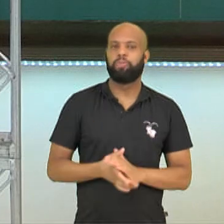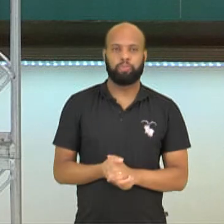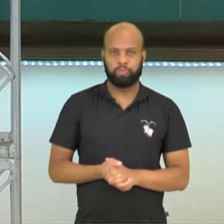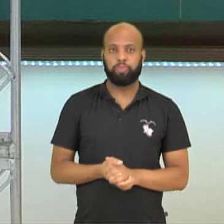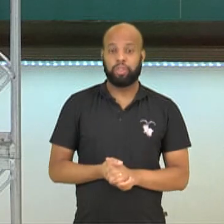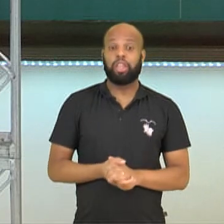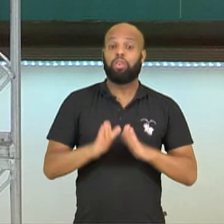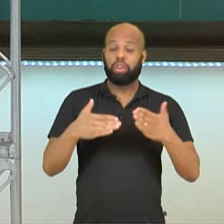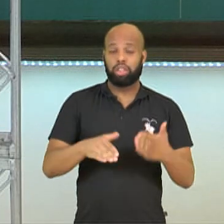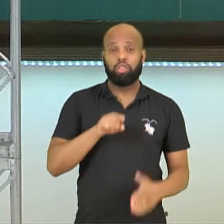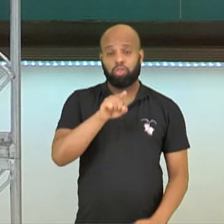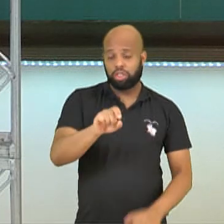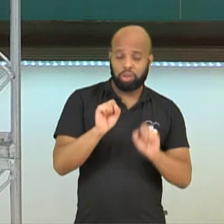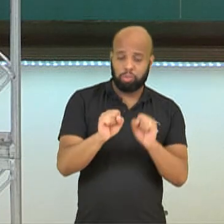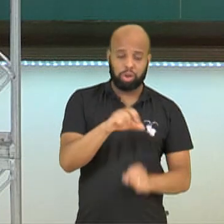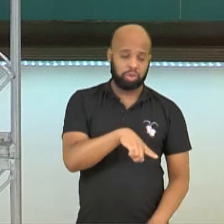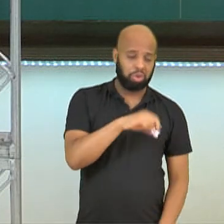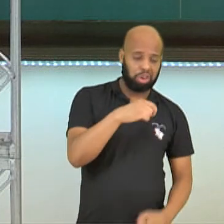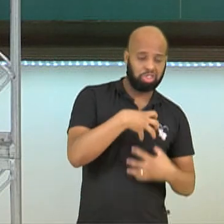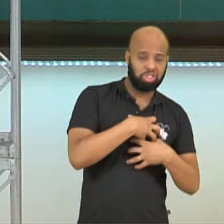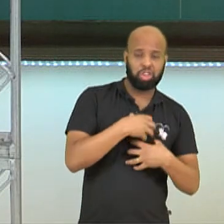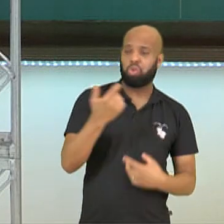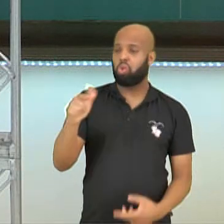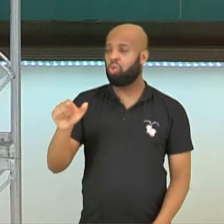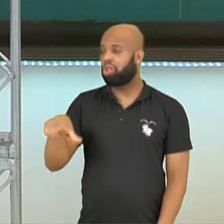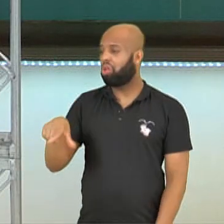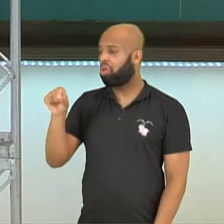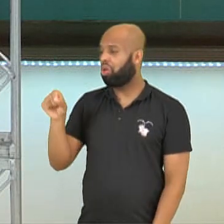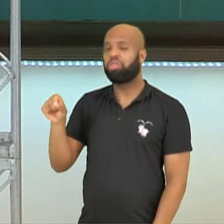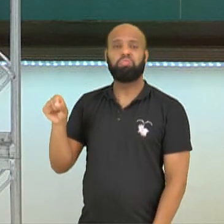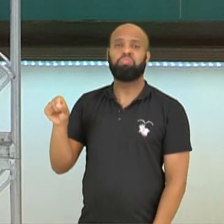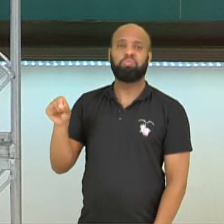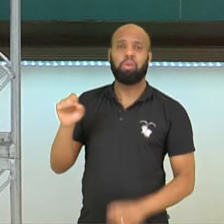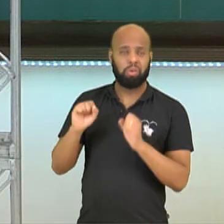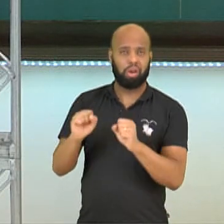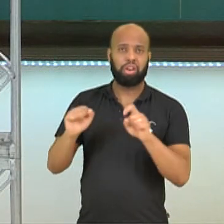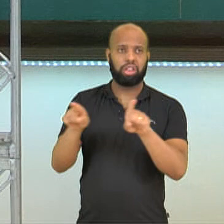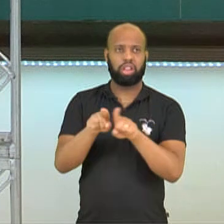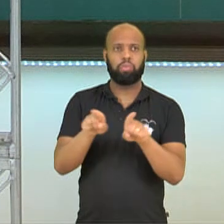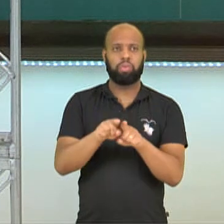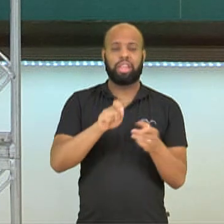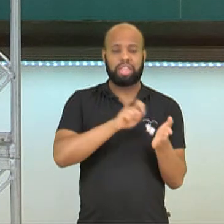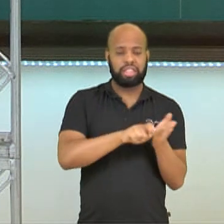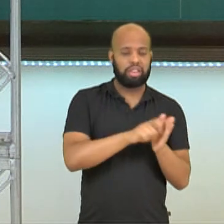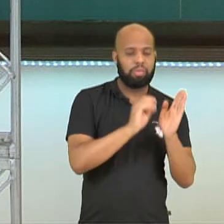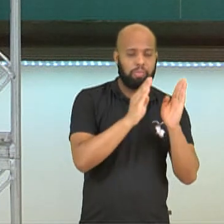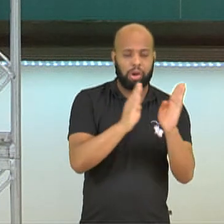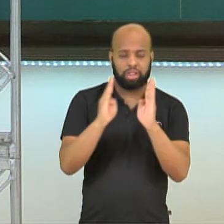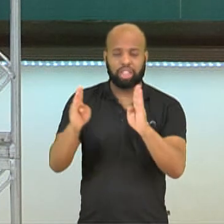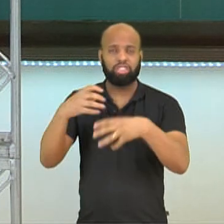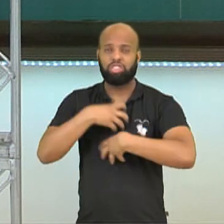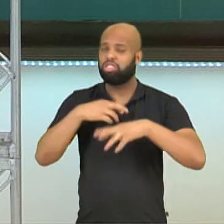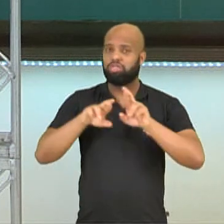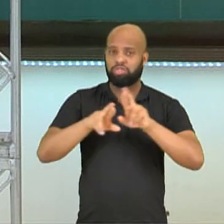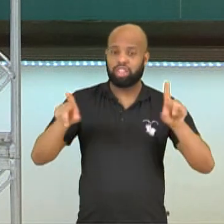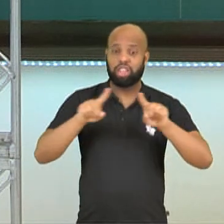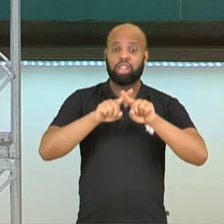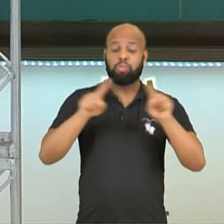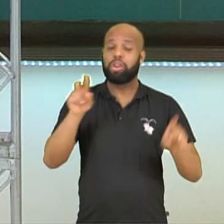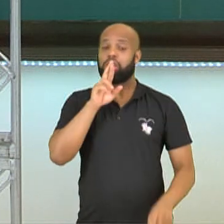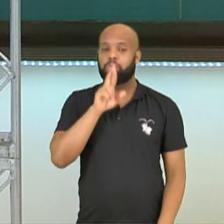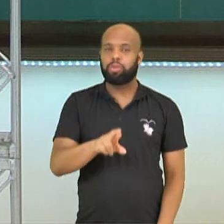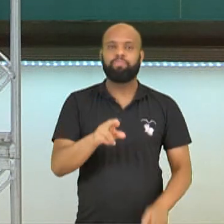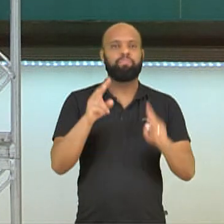ok? Cada um pode começar de um jeito, pode escrever lá, ter um processo, fazer uma conta diferente